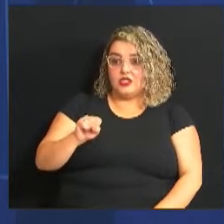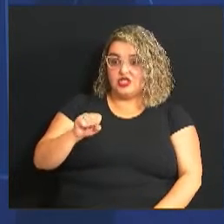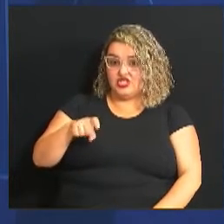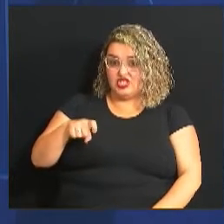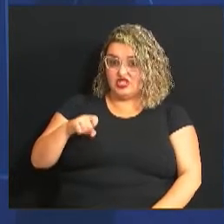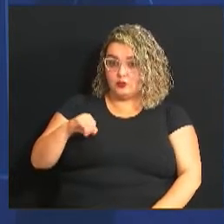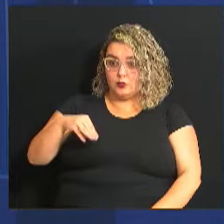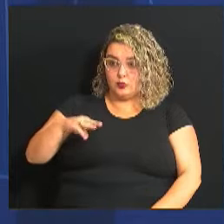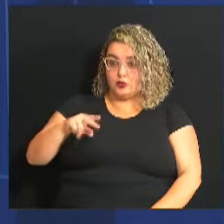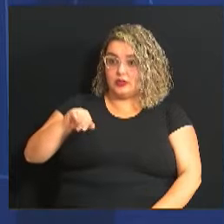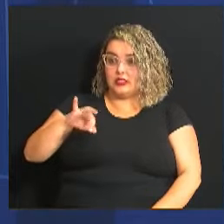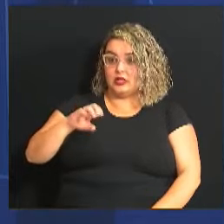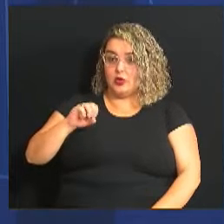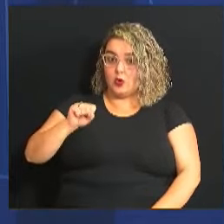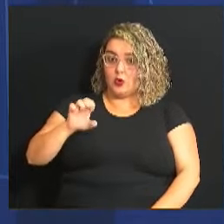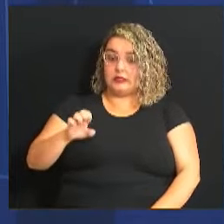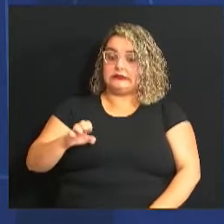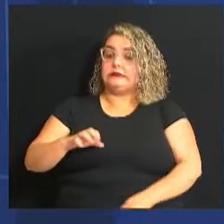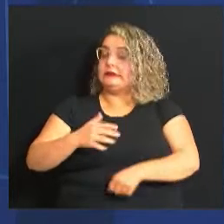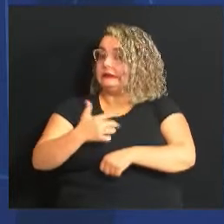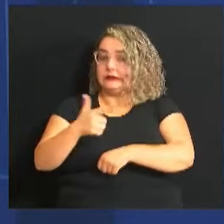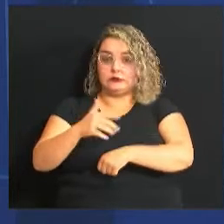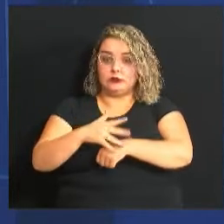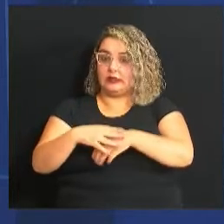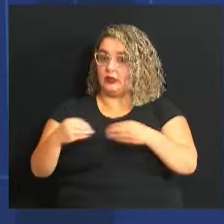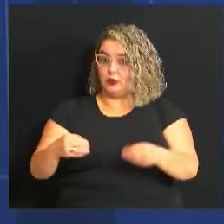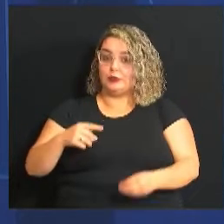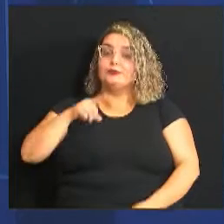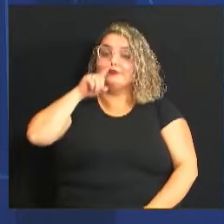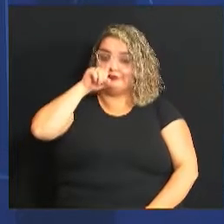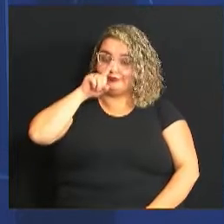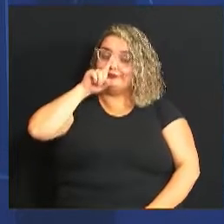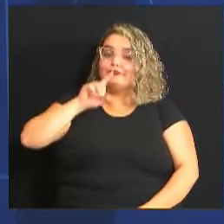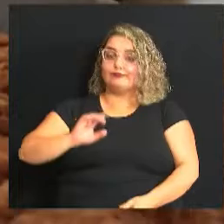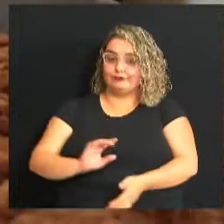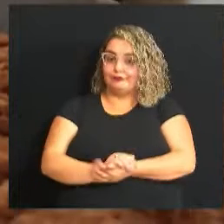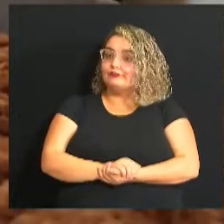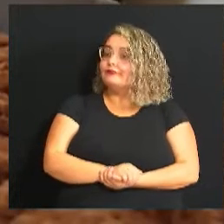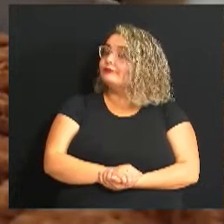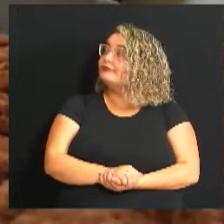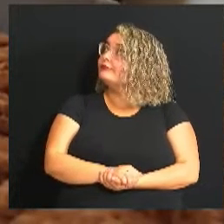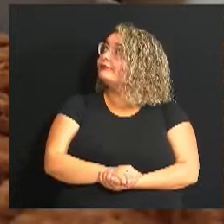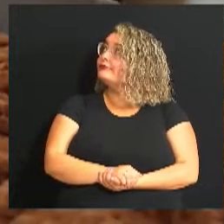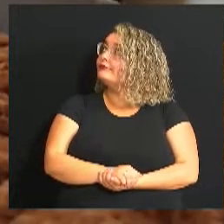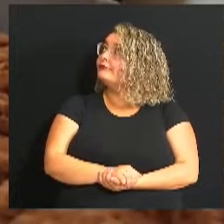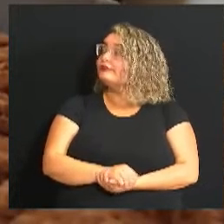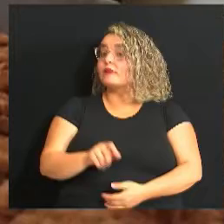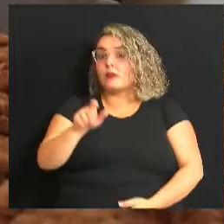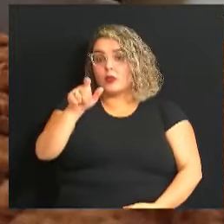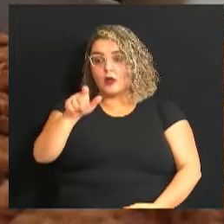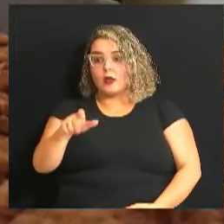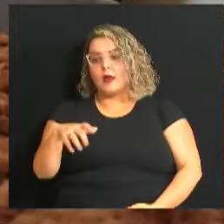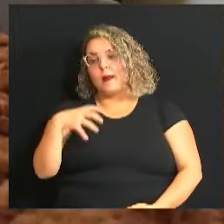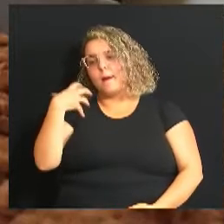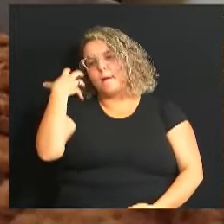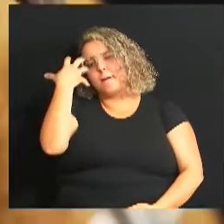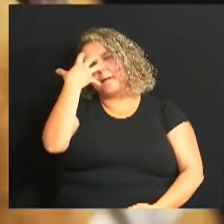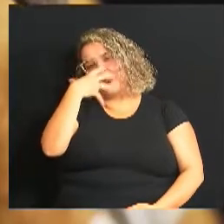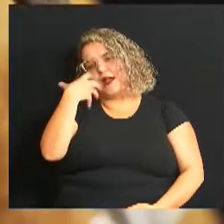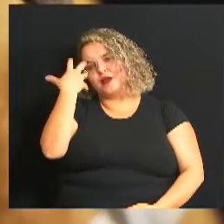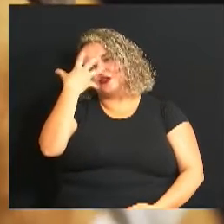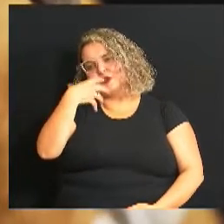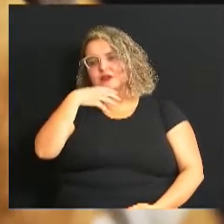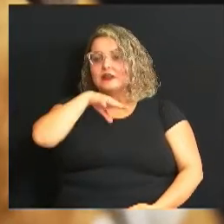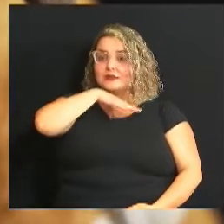e pode colocar a vida do cão em risco. Se você é uma pessoa apaixonada por animais,